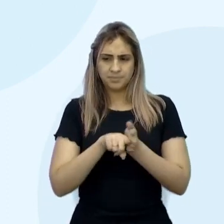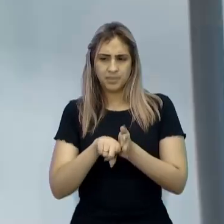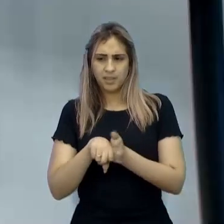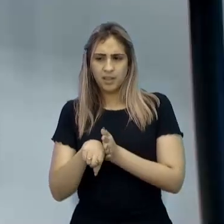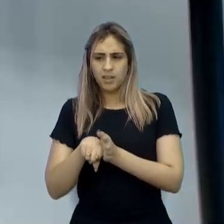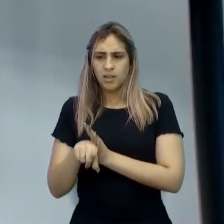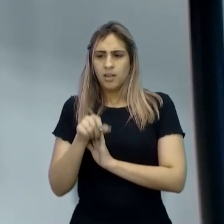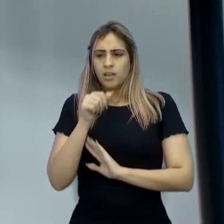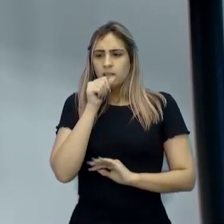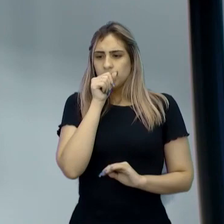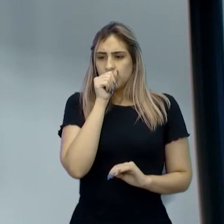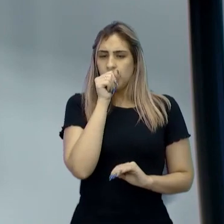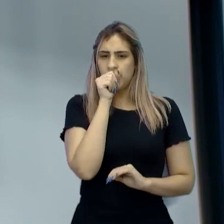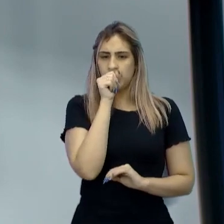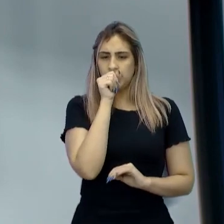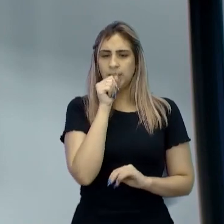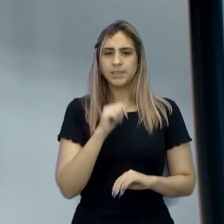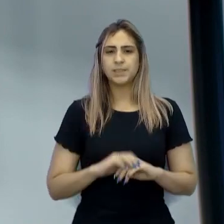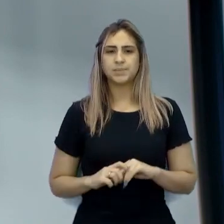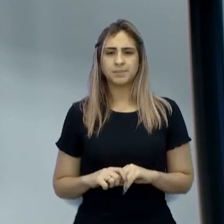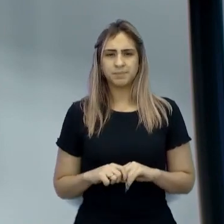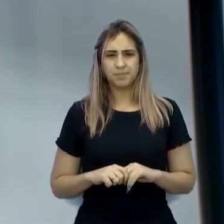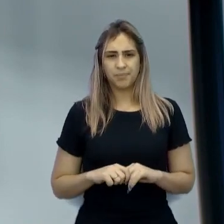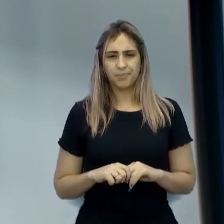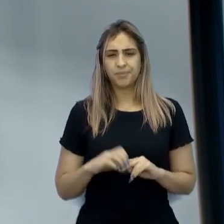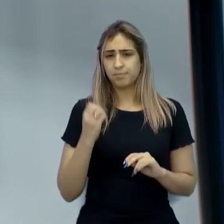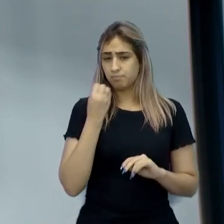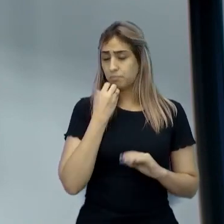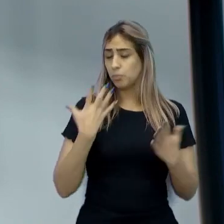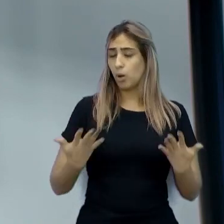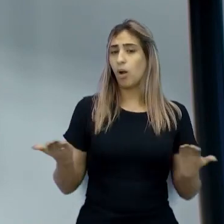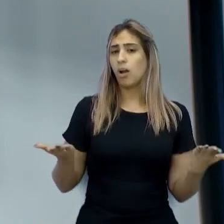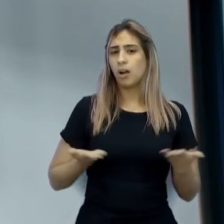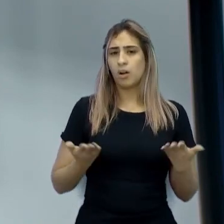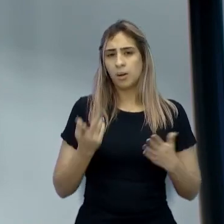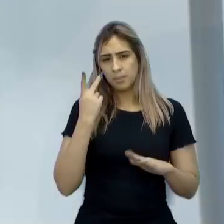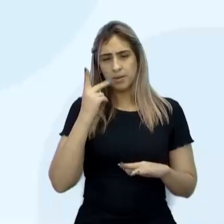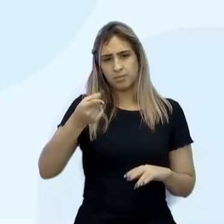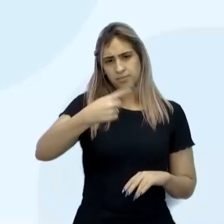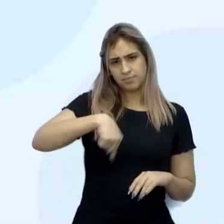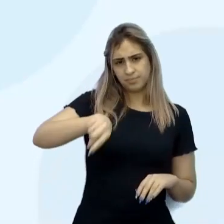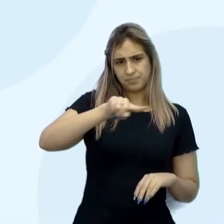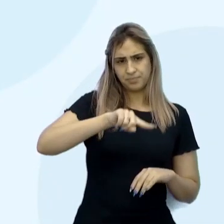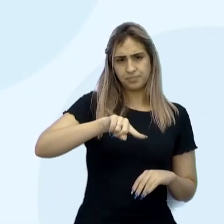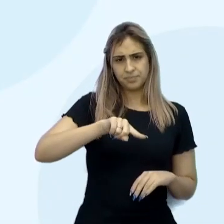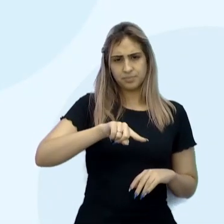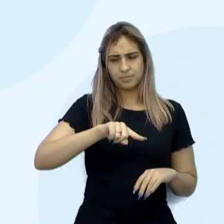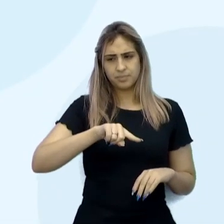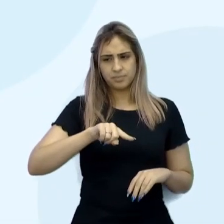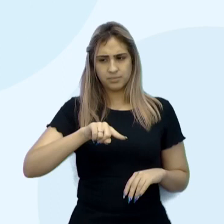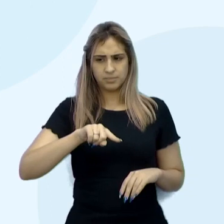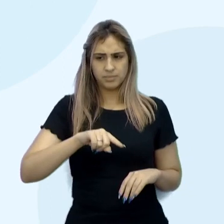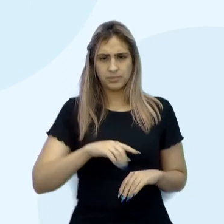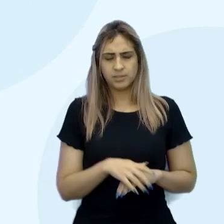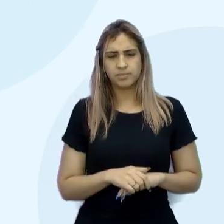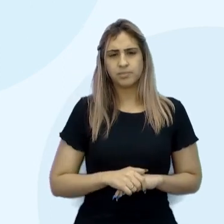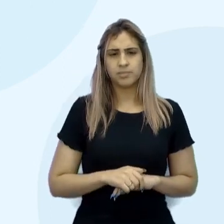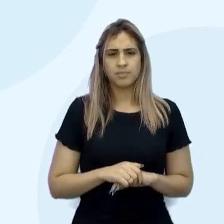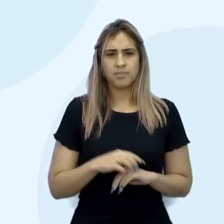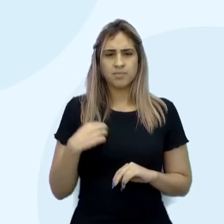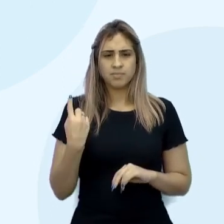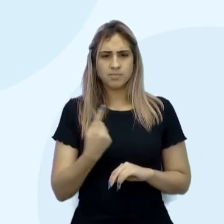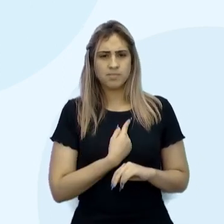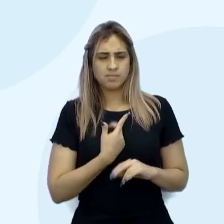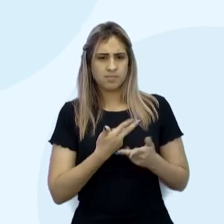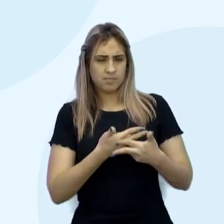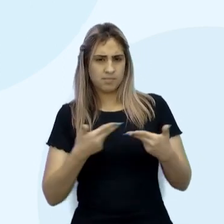intervenção sociocultural. Ok? Bom, temos aí para vocês a nossa, eu gosto de chamar contracapa, né? A nossa